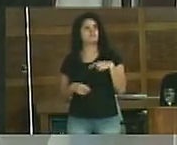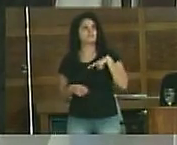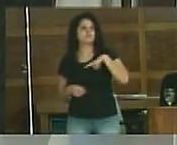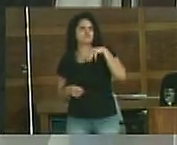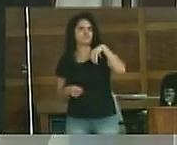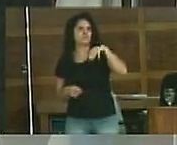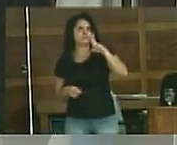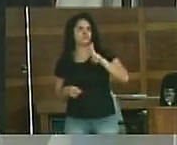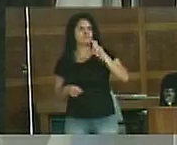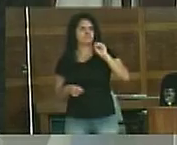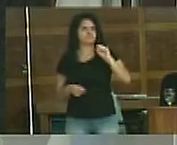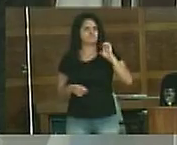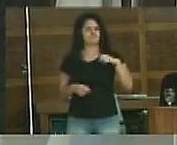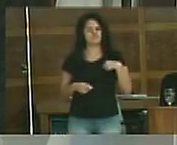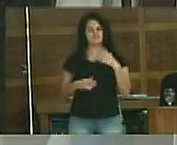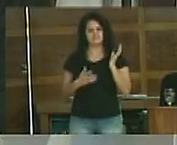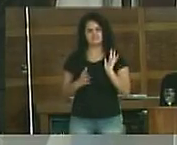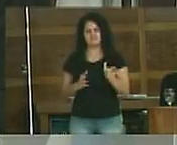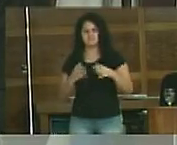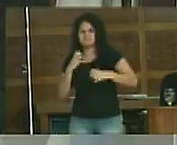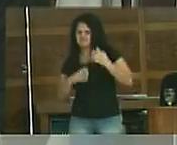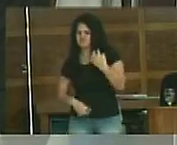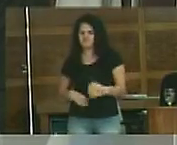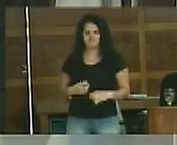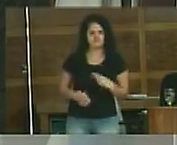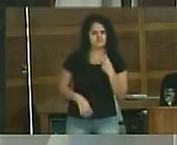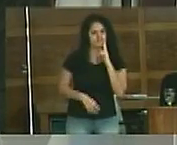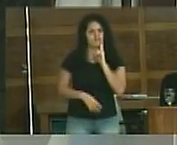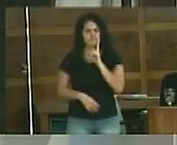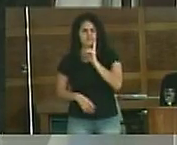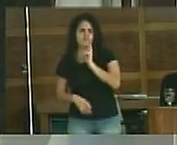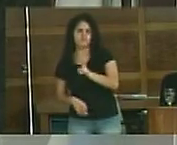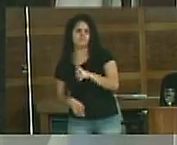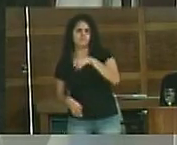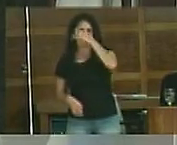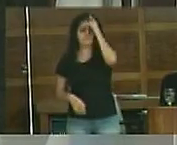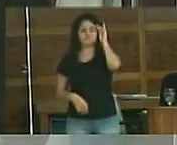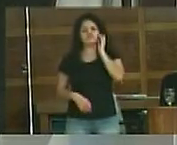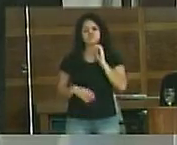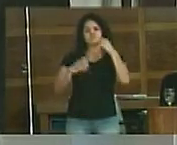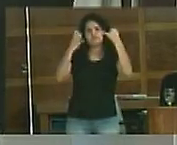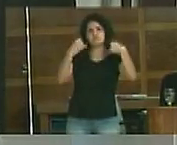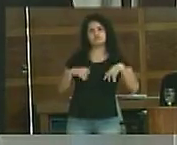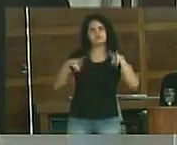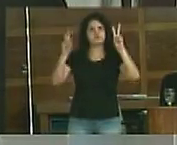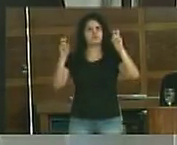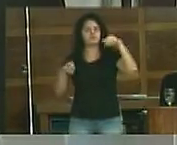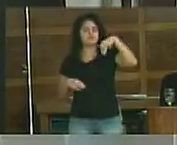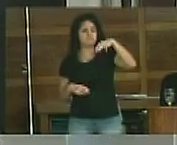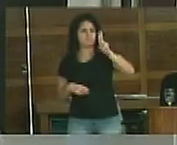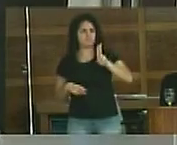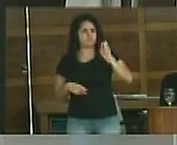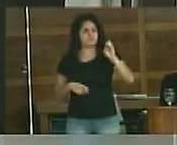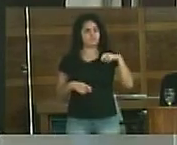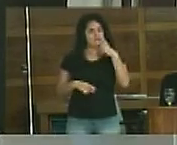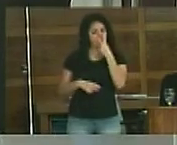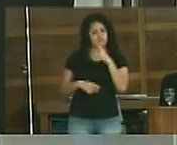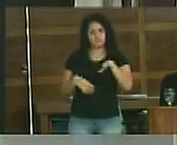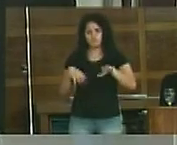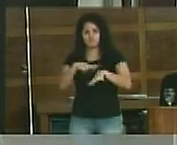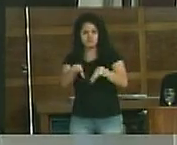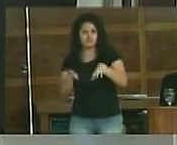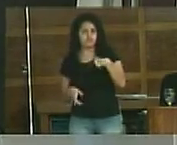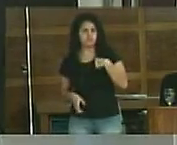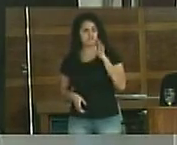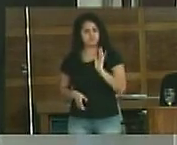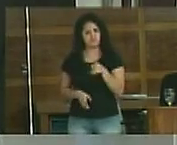eu já estou enjoado de ver tanta gente querendo explicar sobre aquele museu. Mesma coisa aqui na Saco do Céu, eu tenho